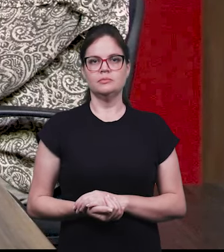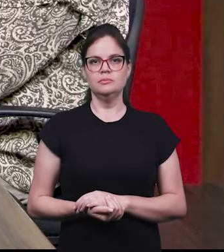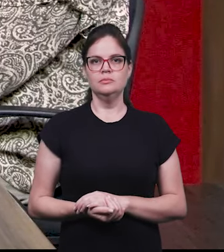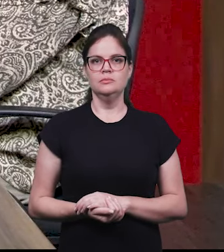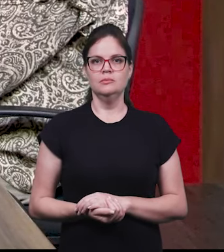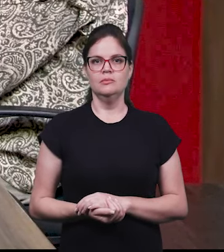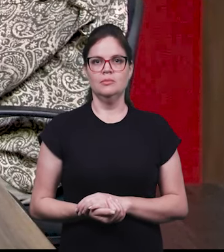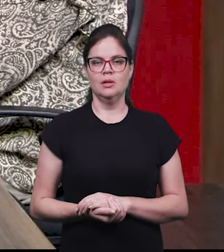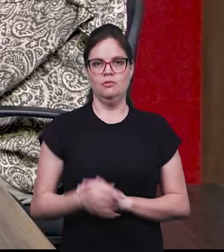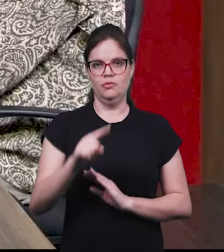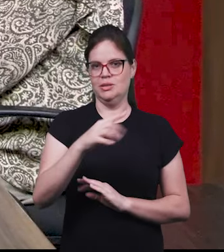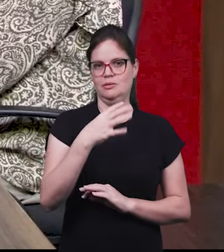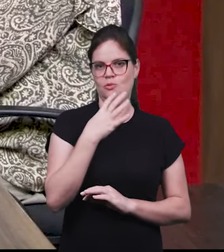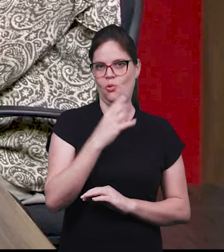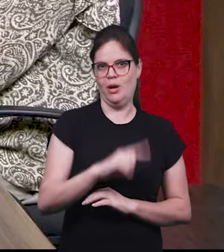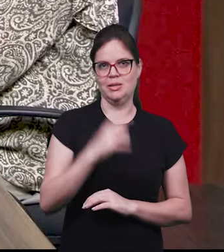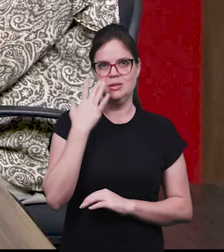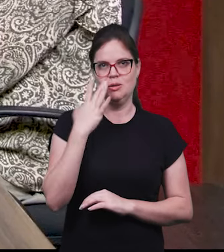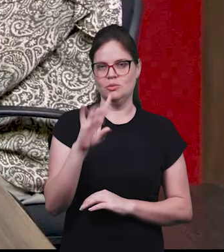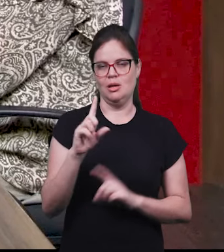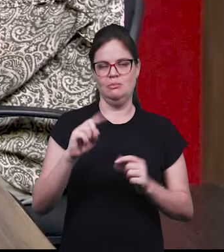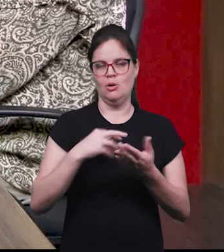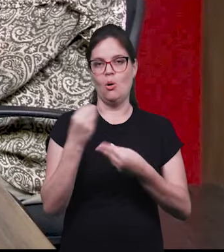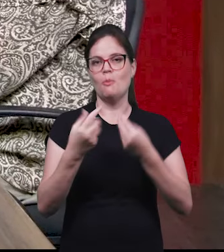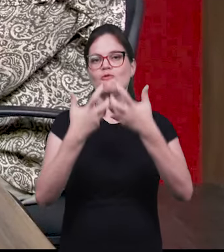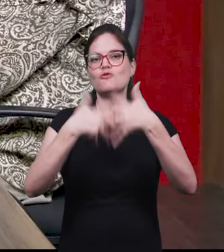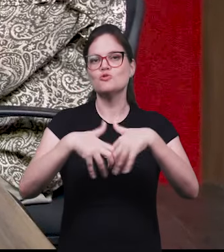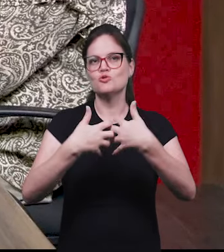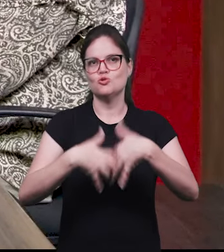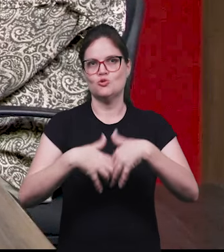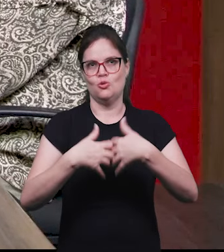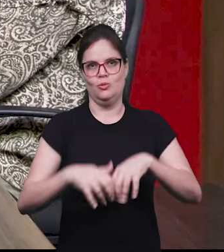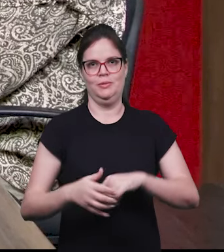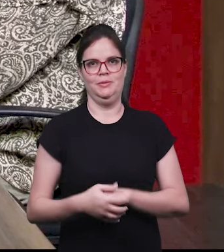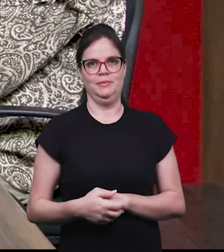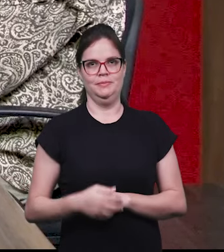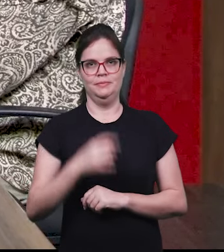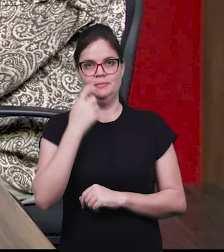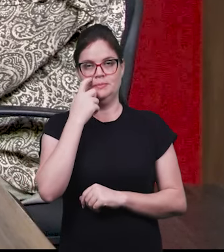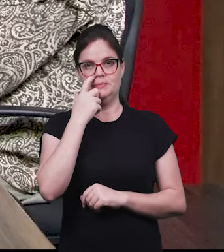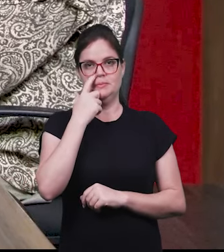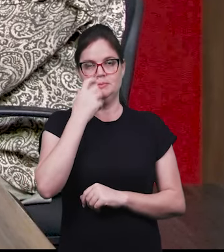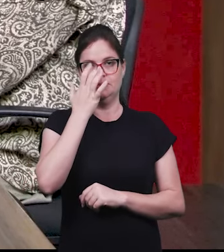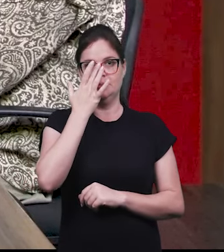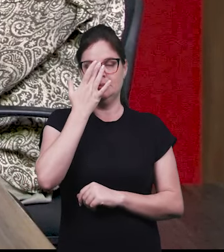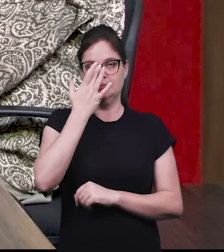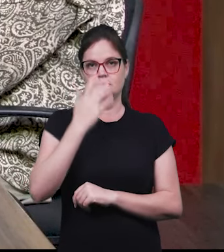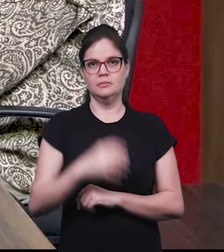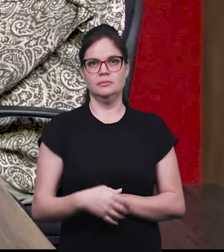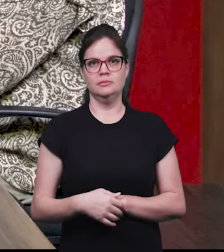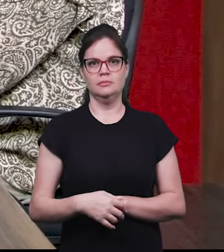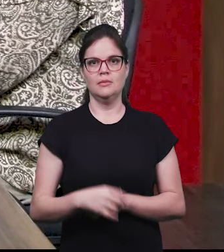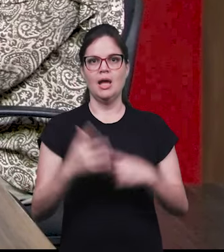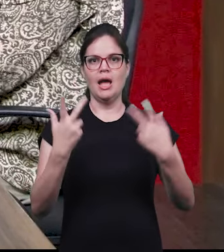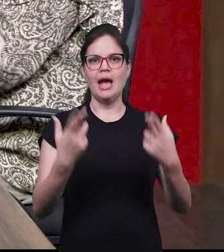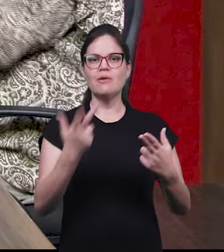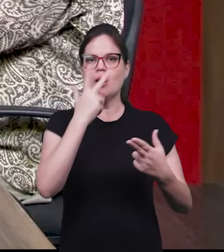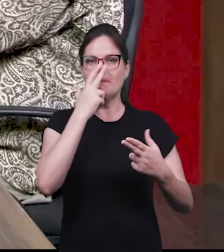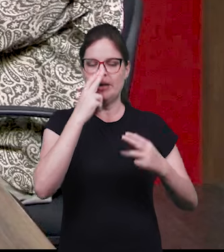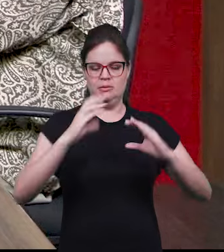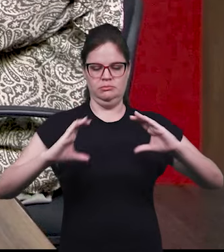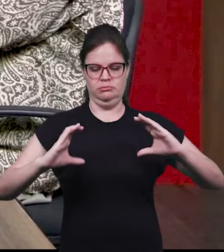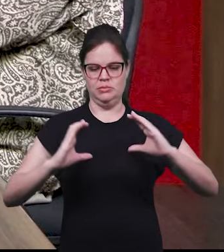O cilindro ele funciona, para quem ainda não ouviu essa explicação, ele funciona como uma